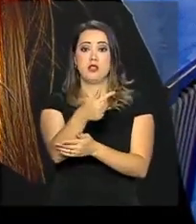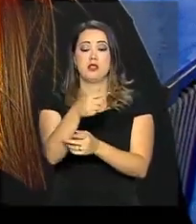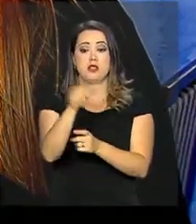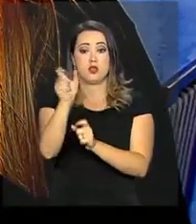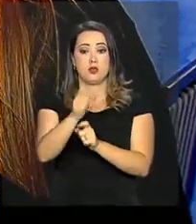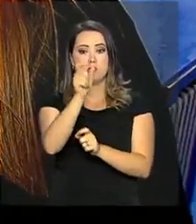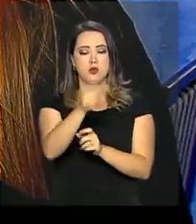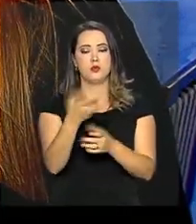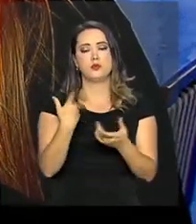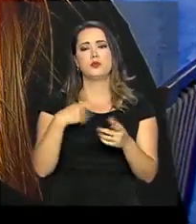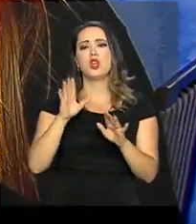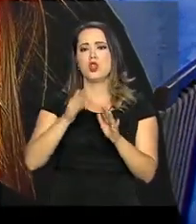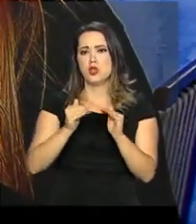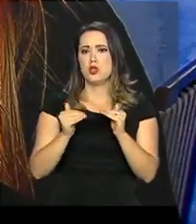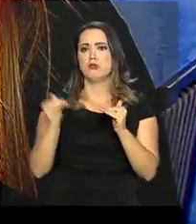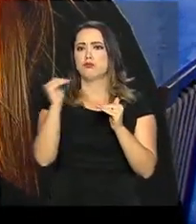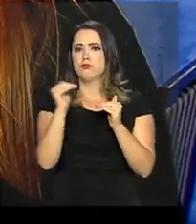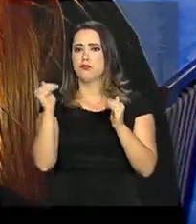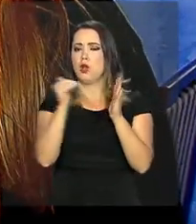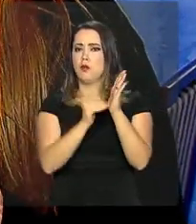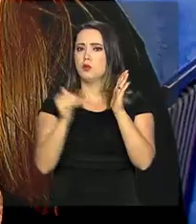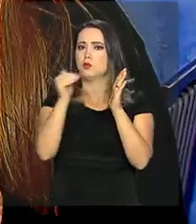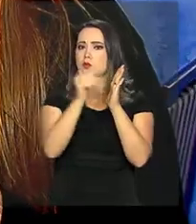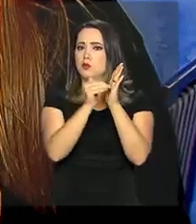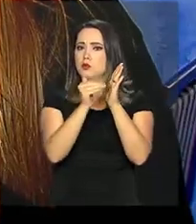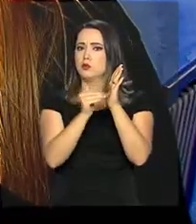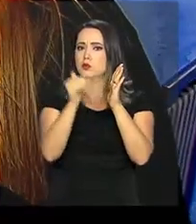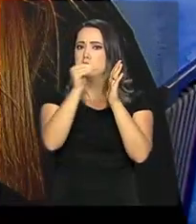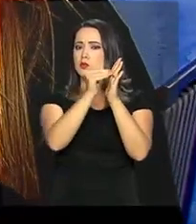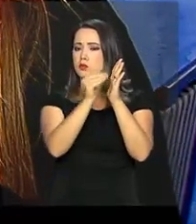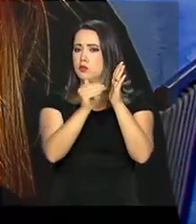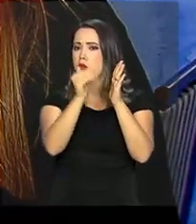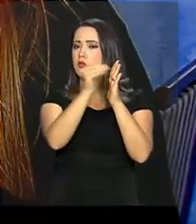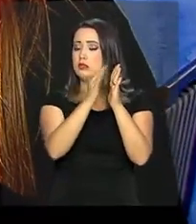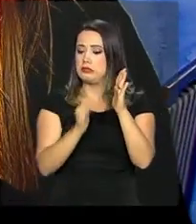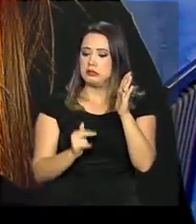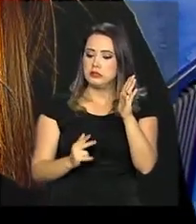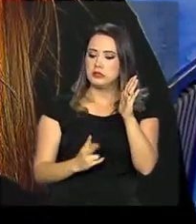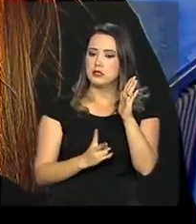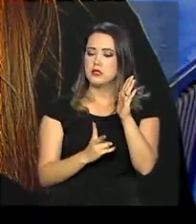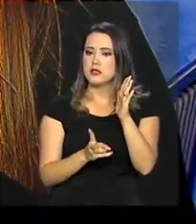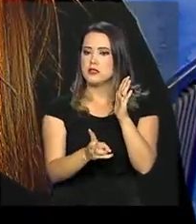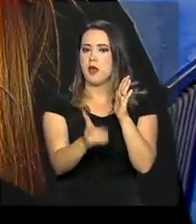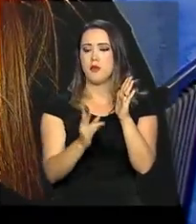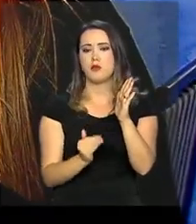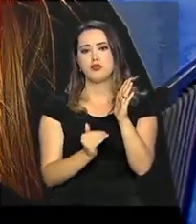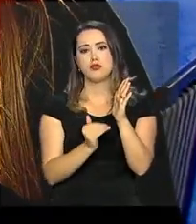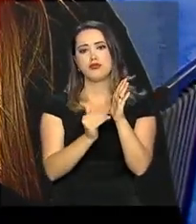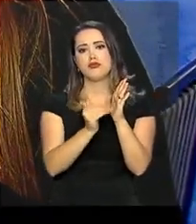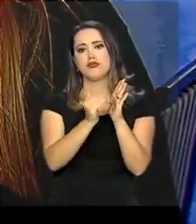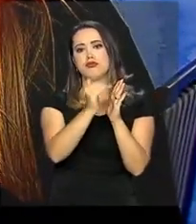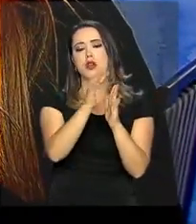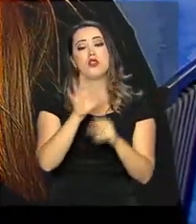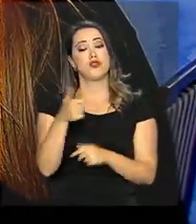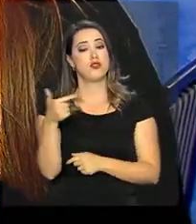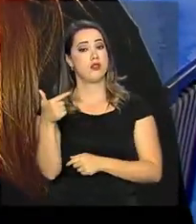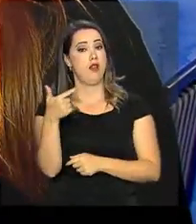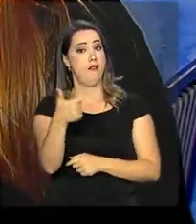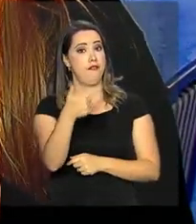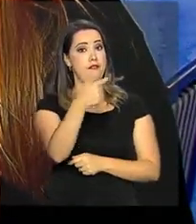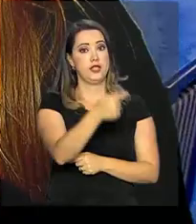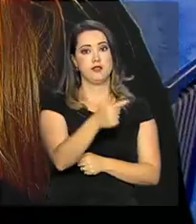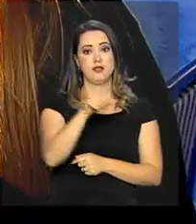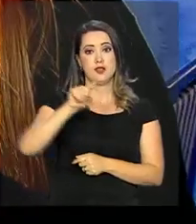por sete trimestres seguidos para se ter uma idéia só em 2017 foram cerca de 27 mil transplantes